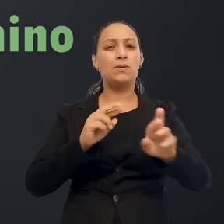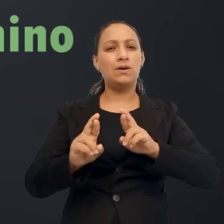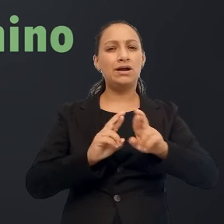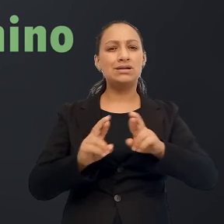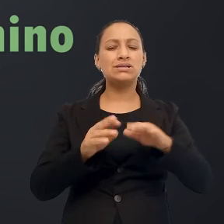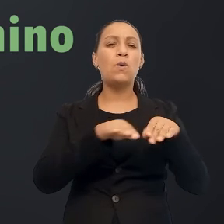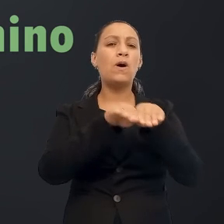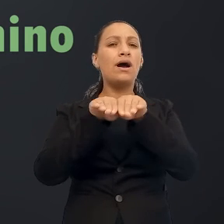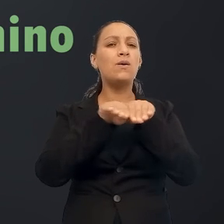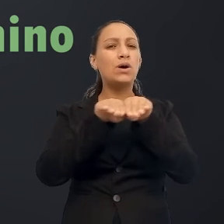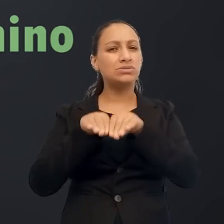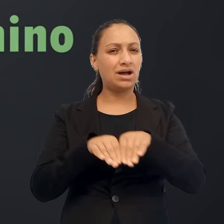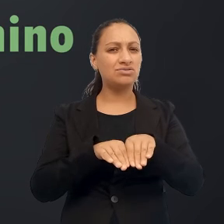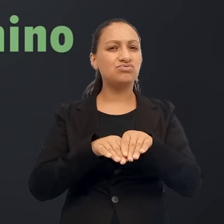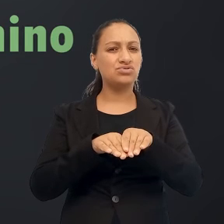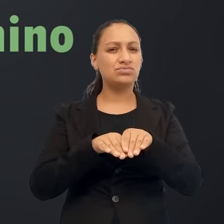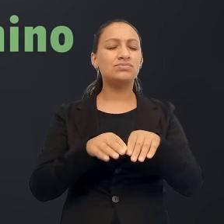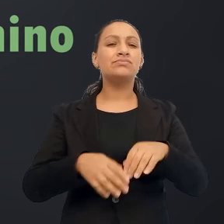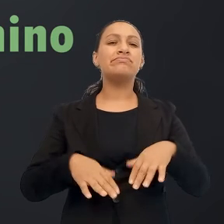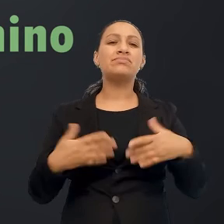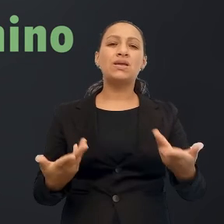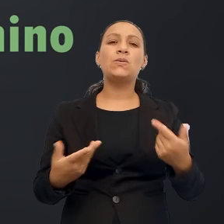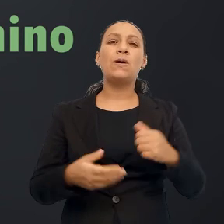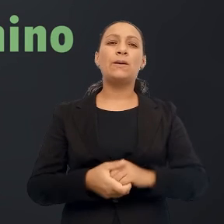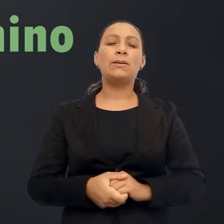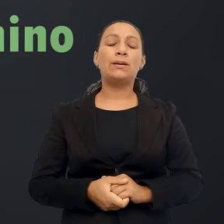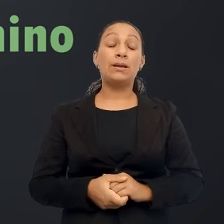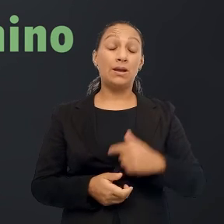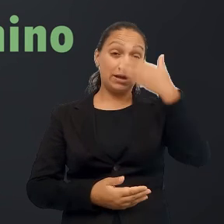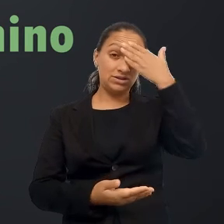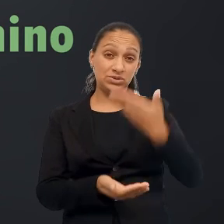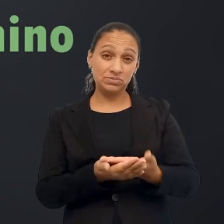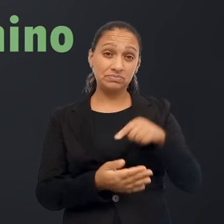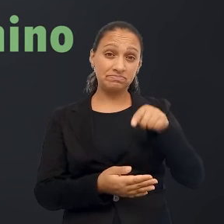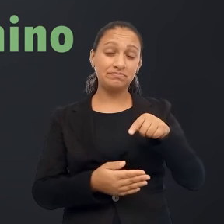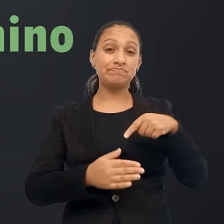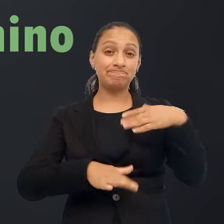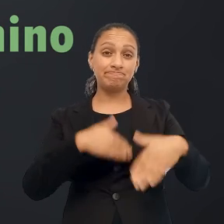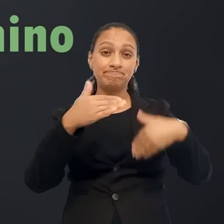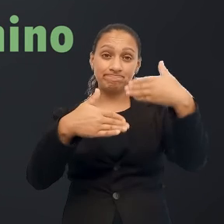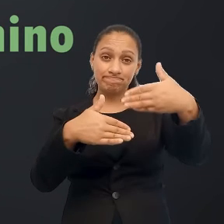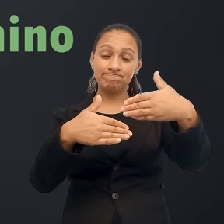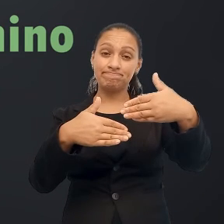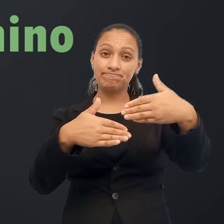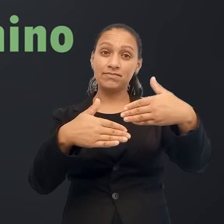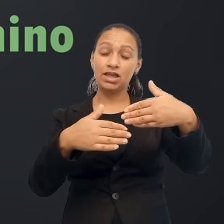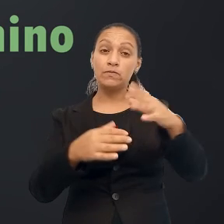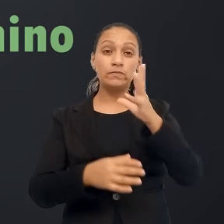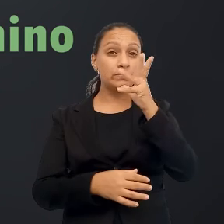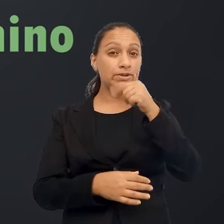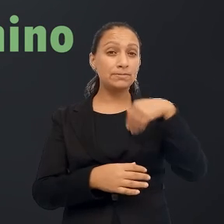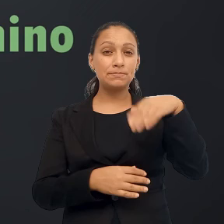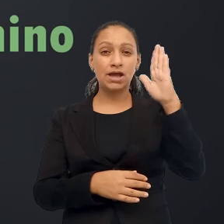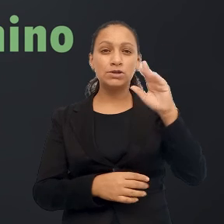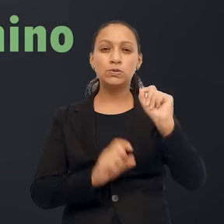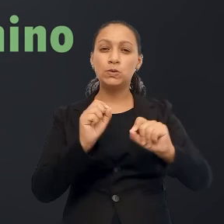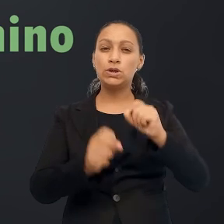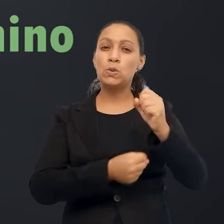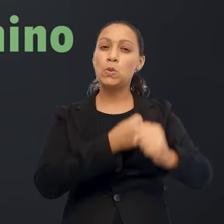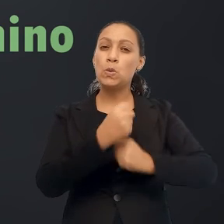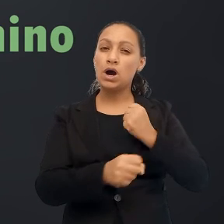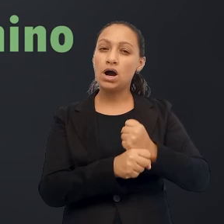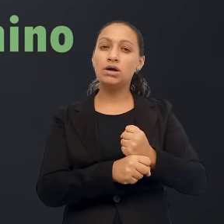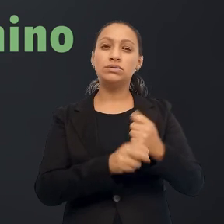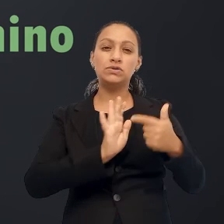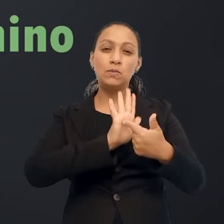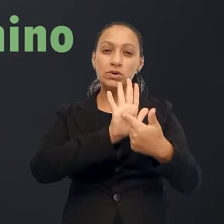à igualdade. Então, eu acredito que esse processo vai levar muito mais do que esses anos aí que foram